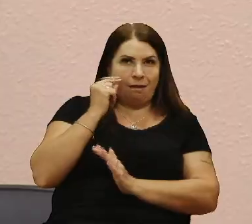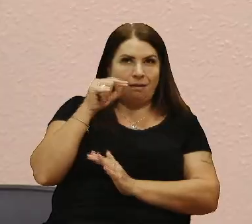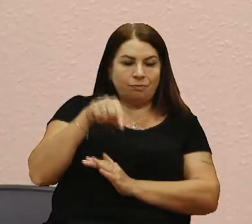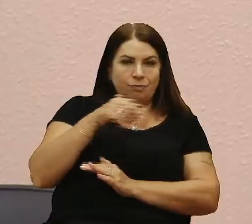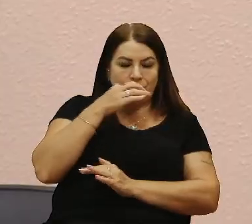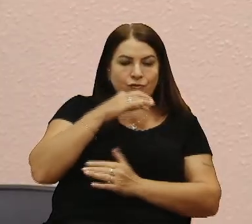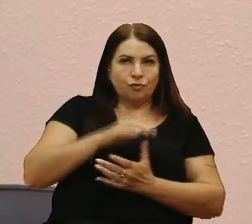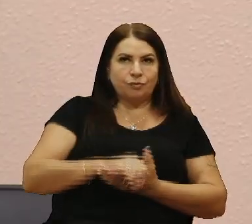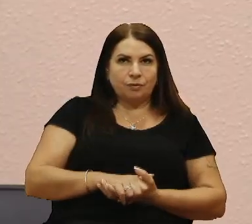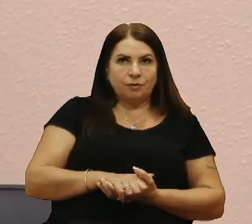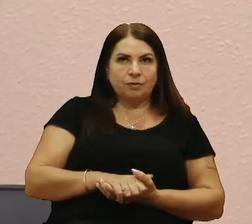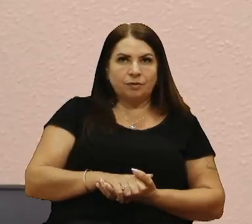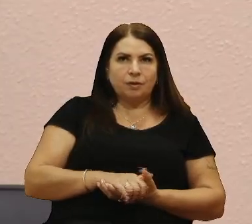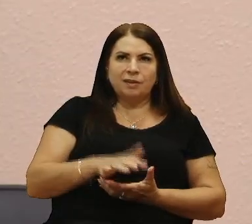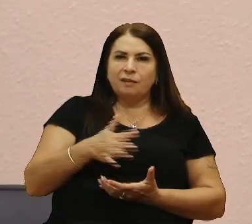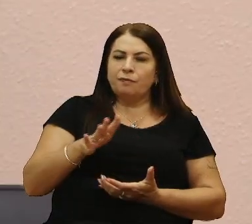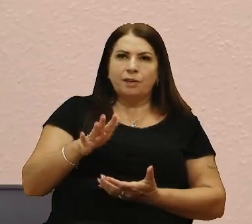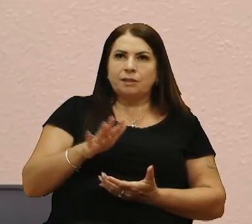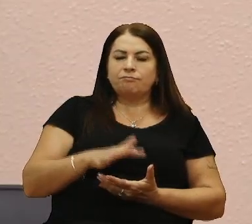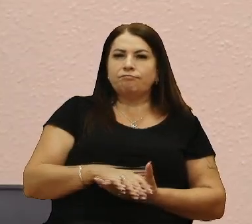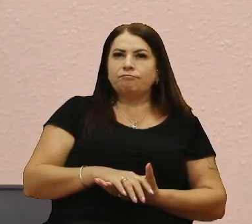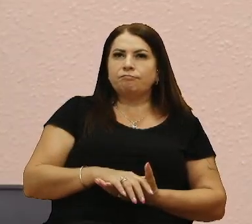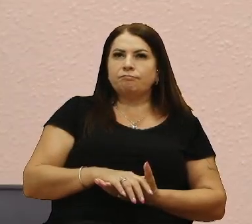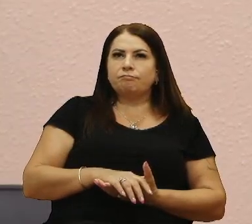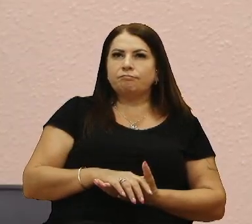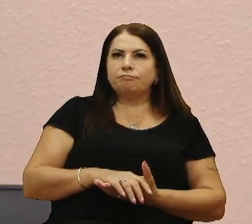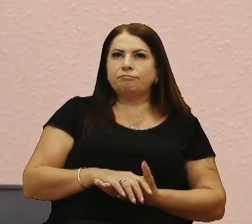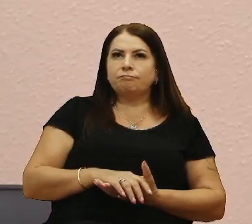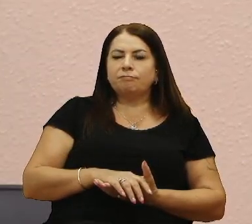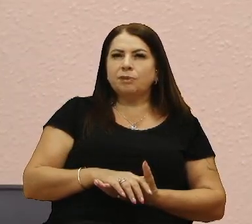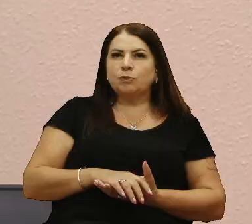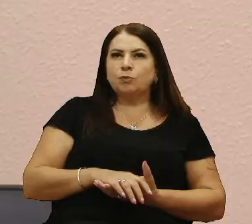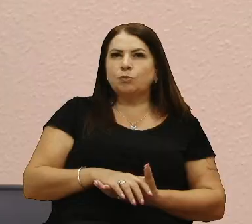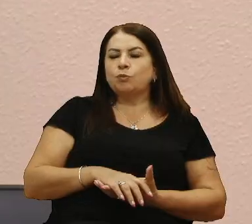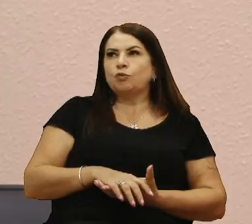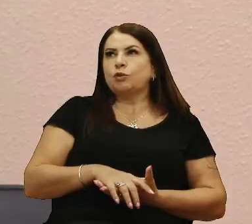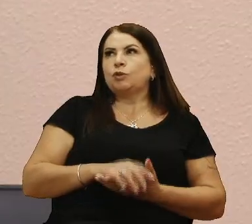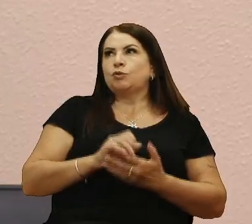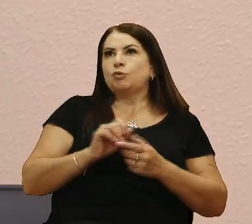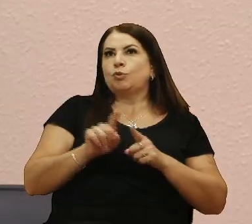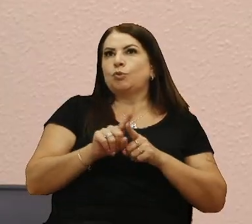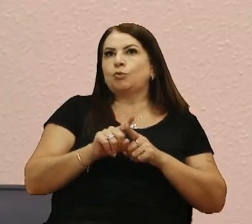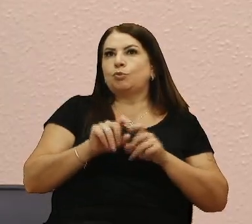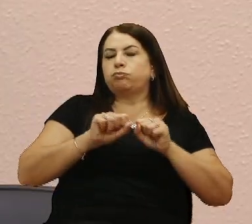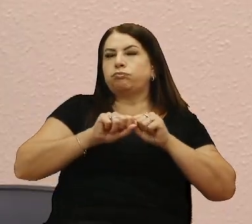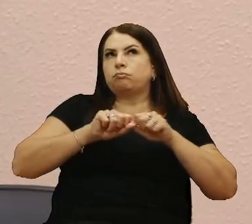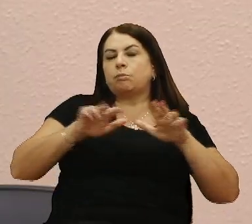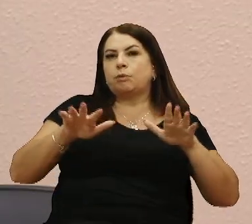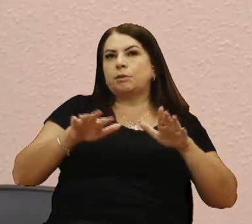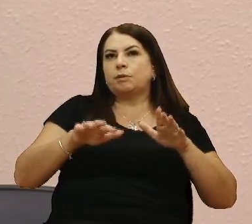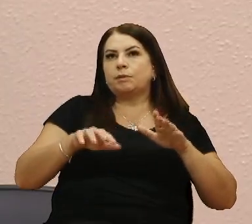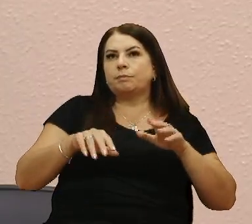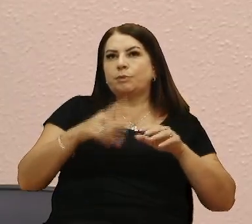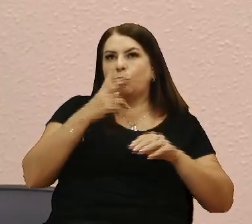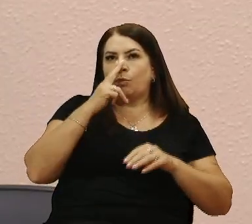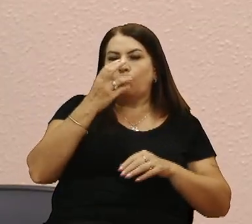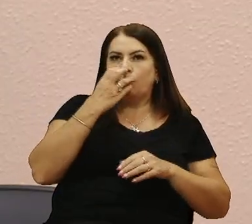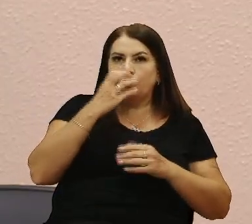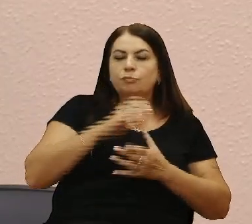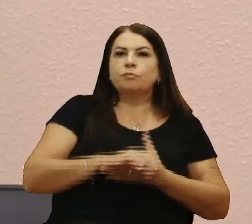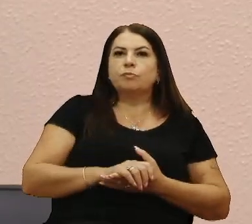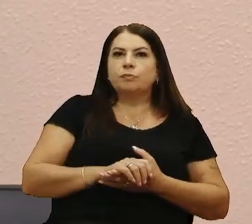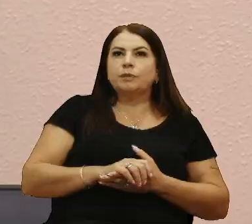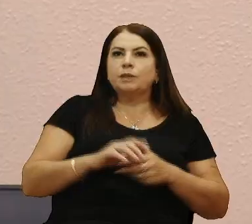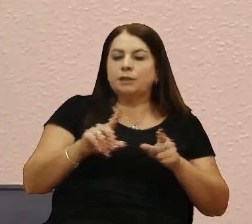Caxias do Sul. Talvez não teve tanto um apelo e uma comoção quanto ao do Orelha,